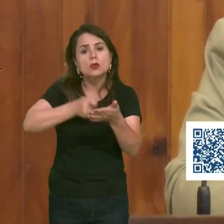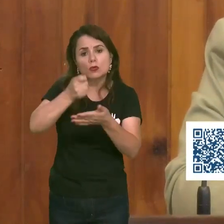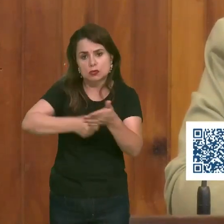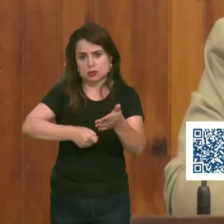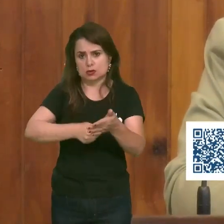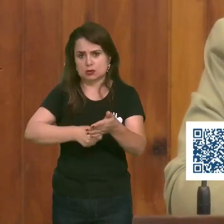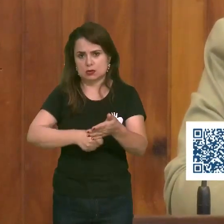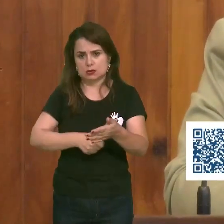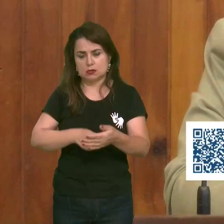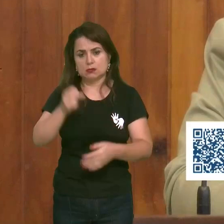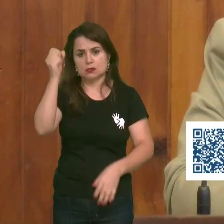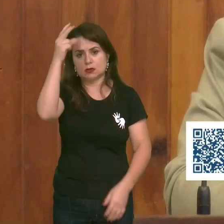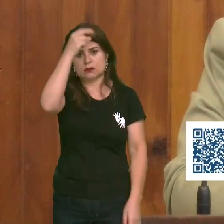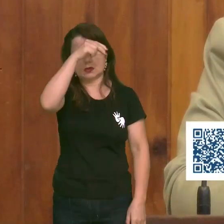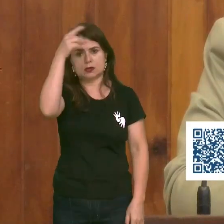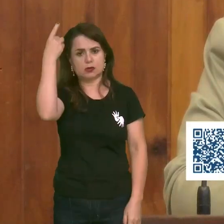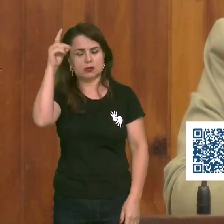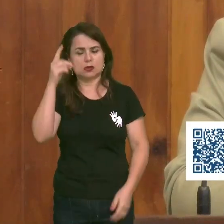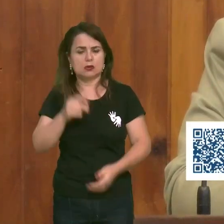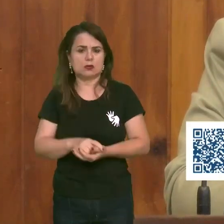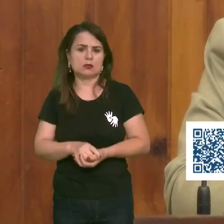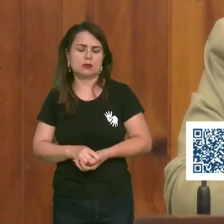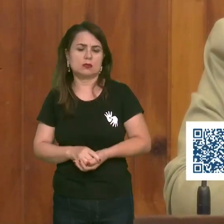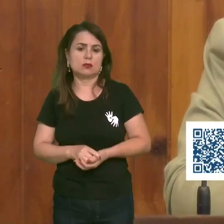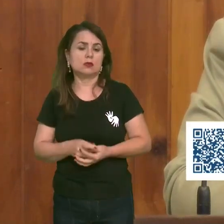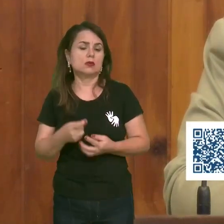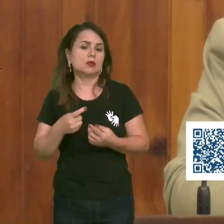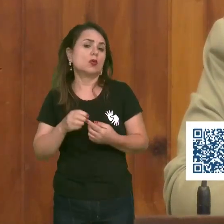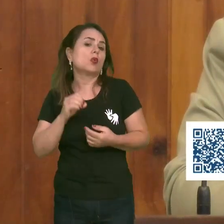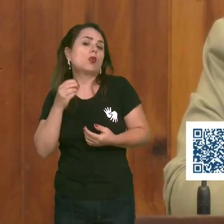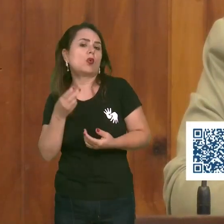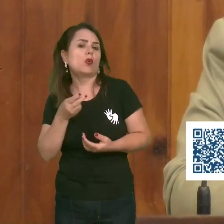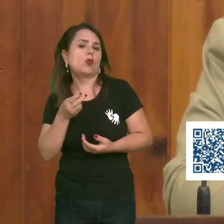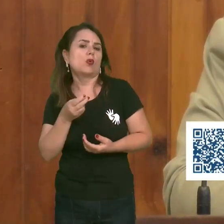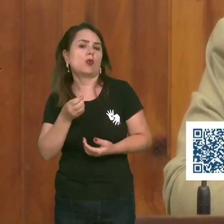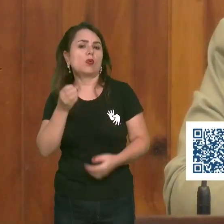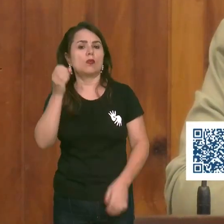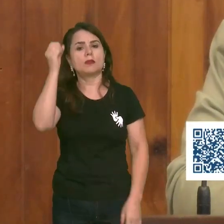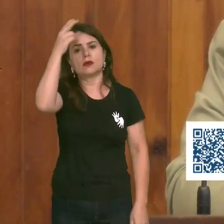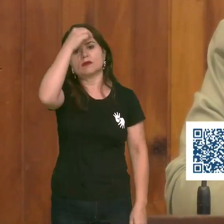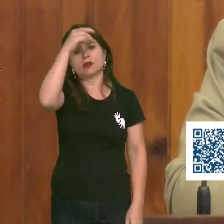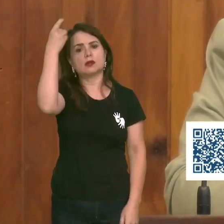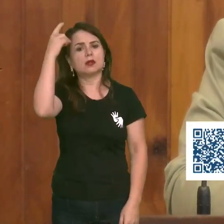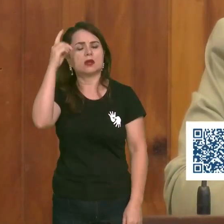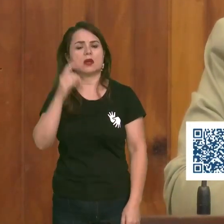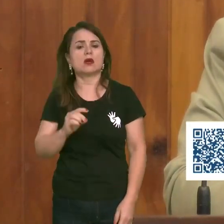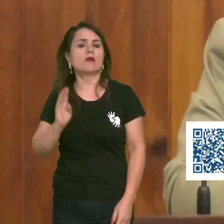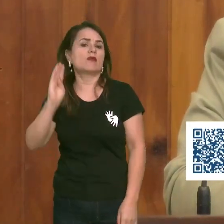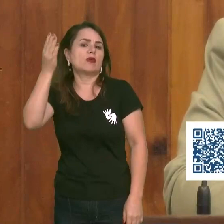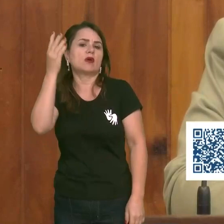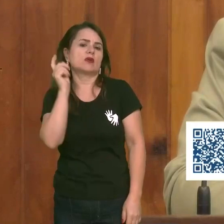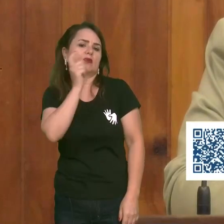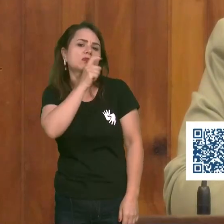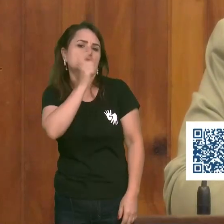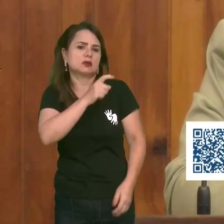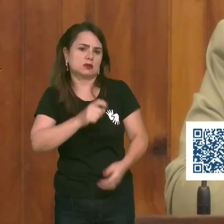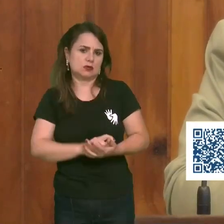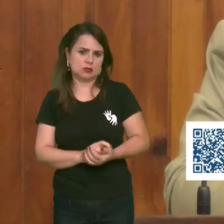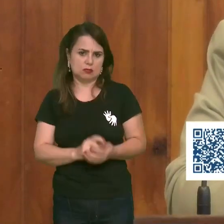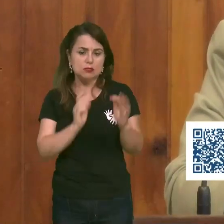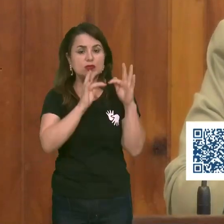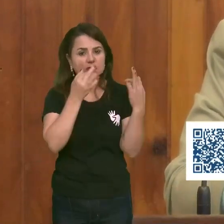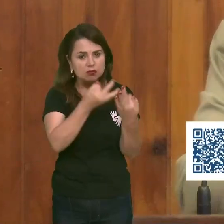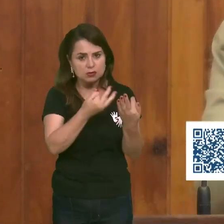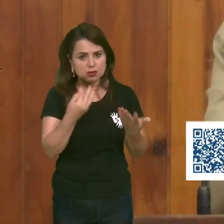foi mais um golpe mais um 171 que o prefeito deu nos atletas nos técnicos e nas